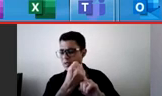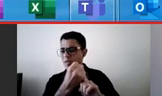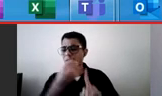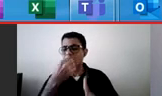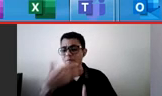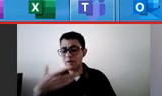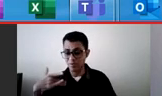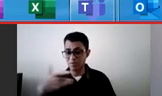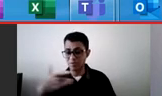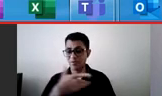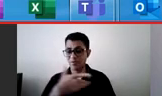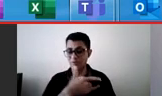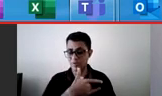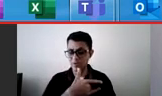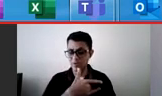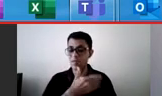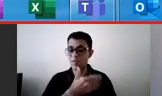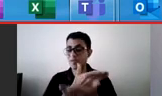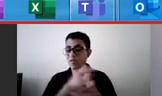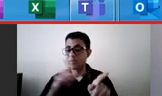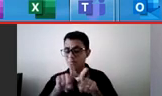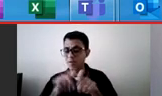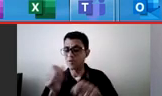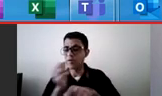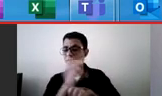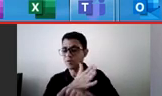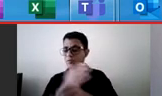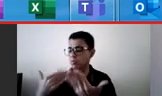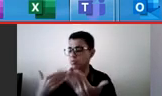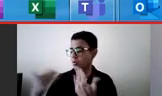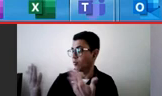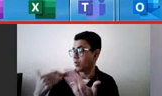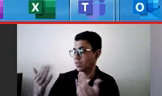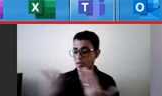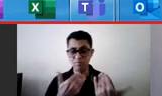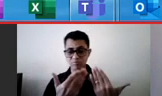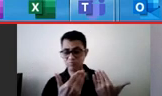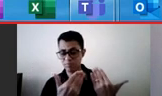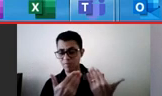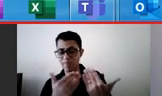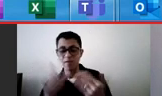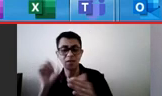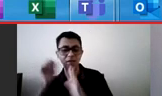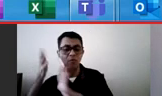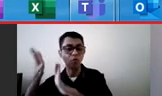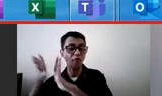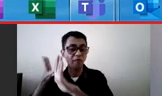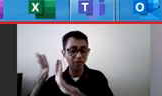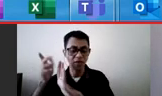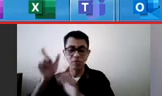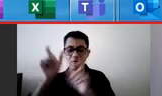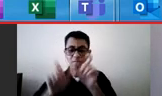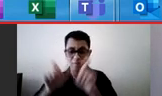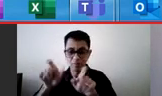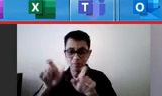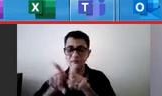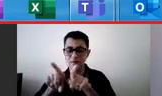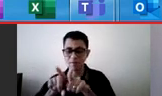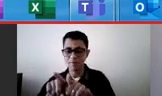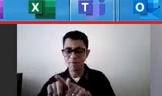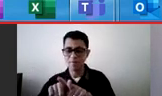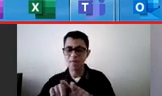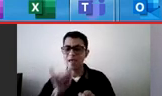faz um bem para o nosso emocional, né? Conversar, ouvir alguém também.